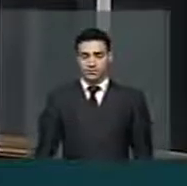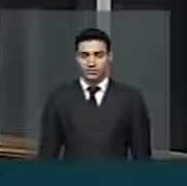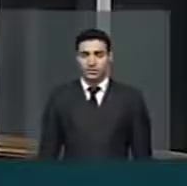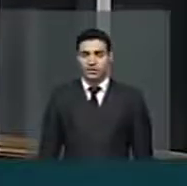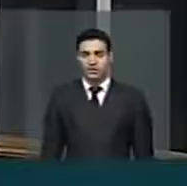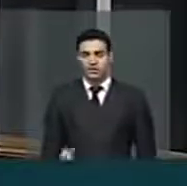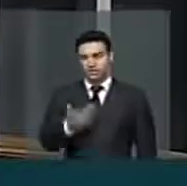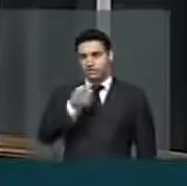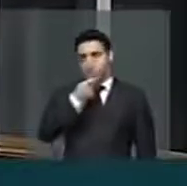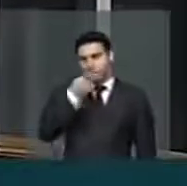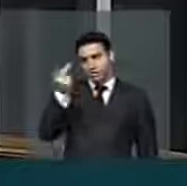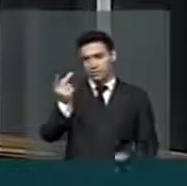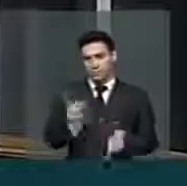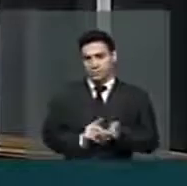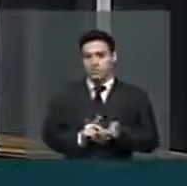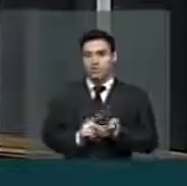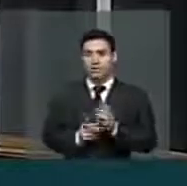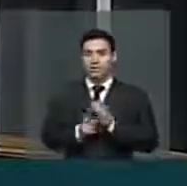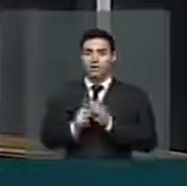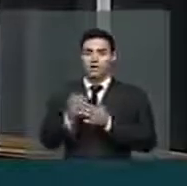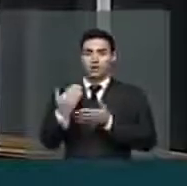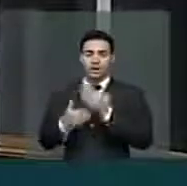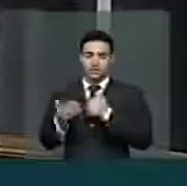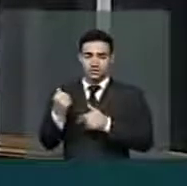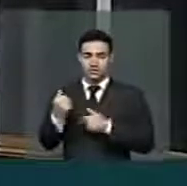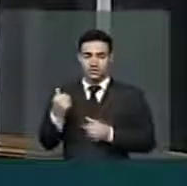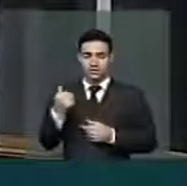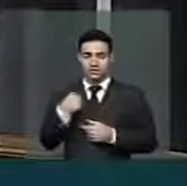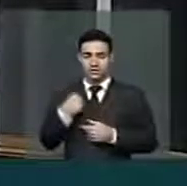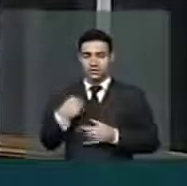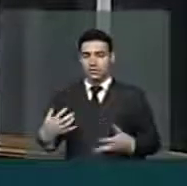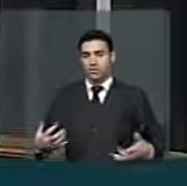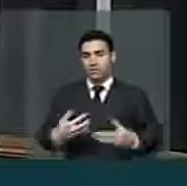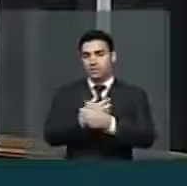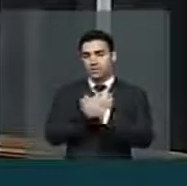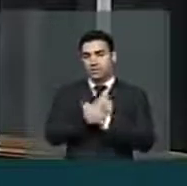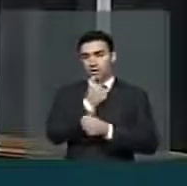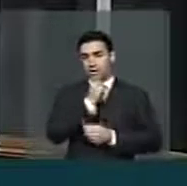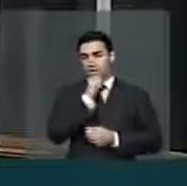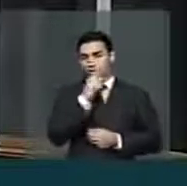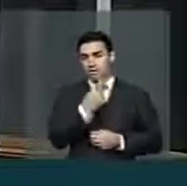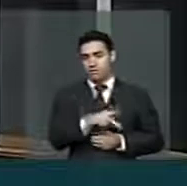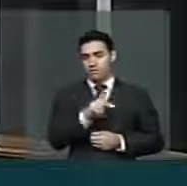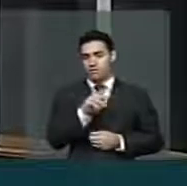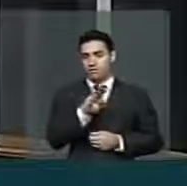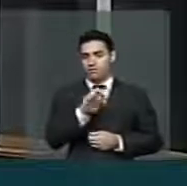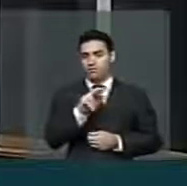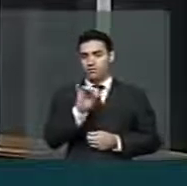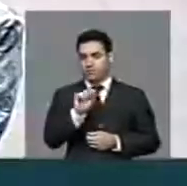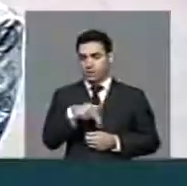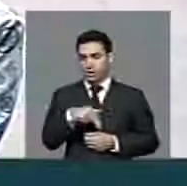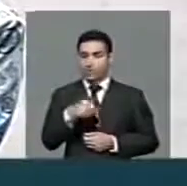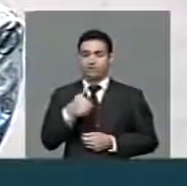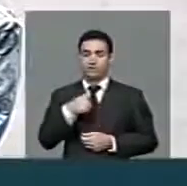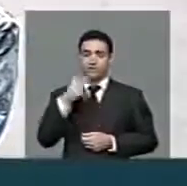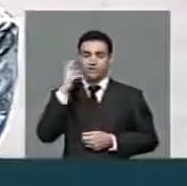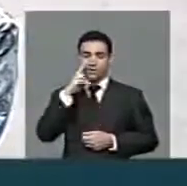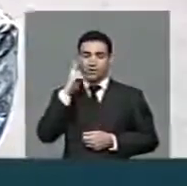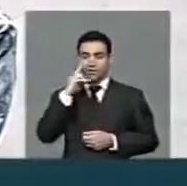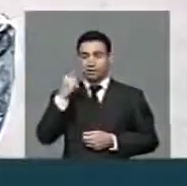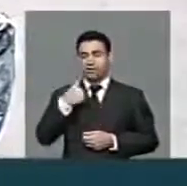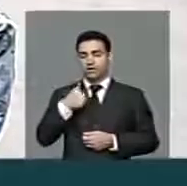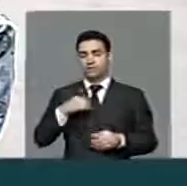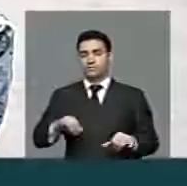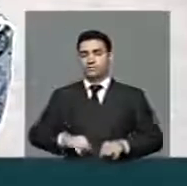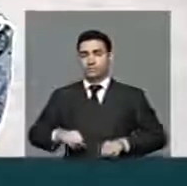Jo Moraes, naquele momento que eu abracei a mãe de Brian, eu vivi todo o meu sofrimento